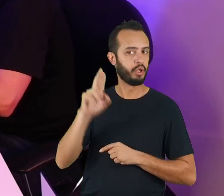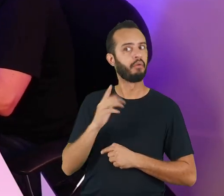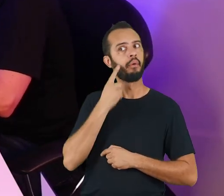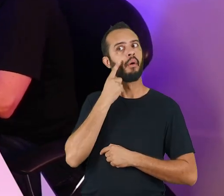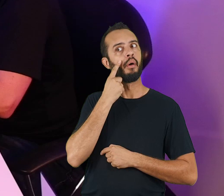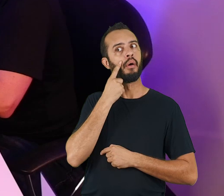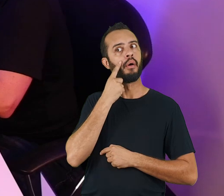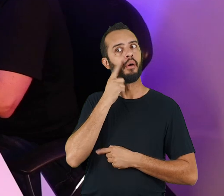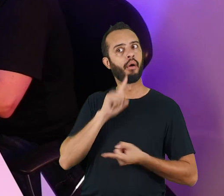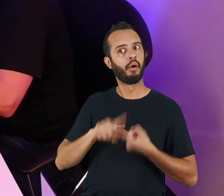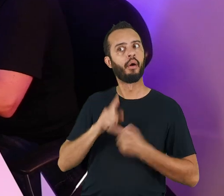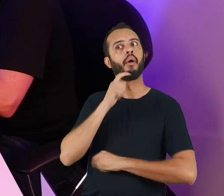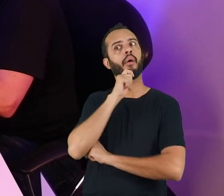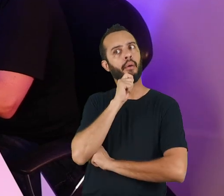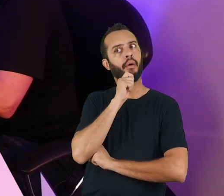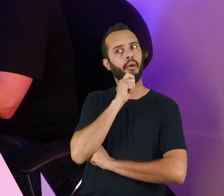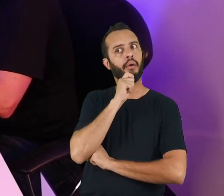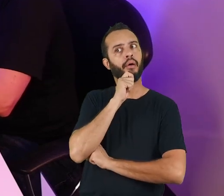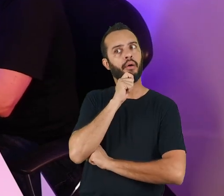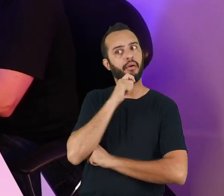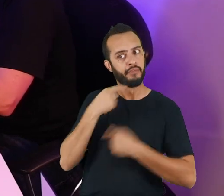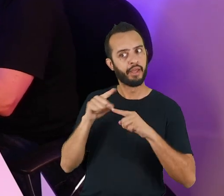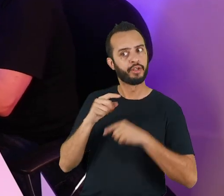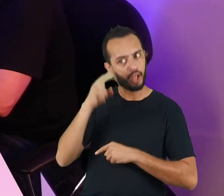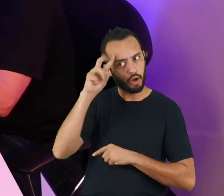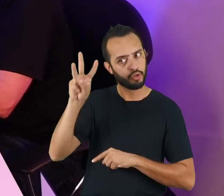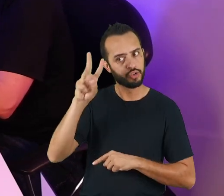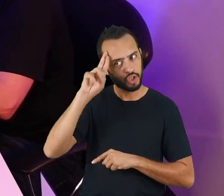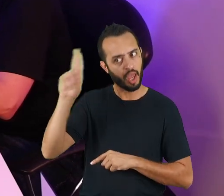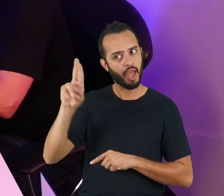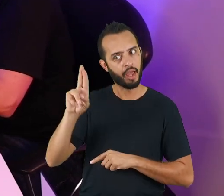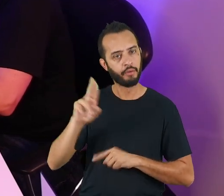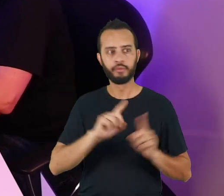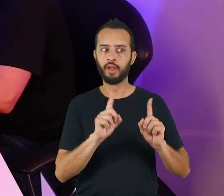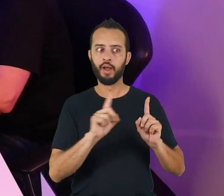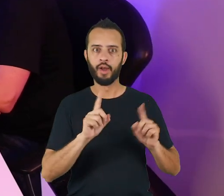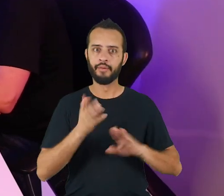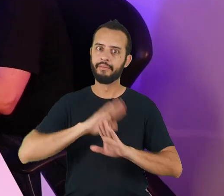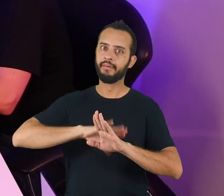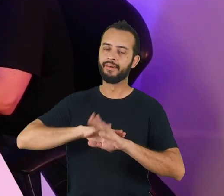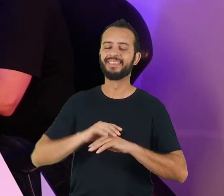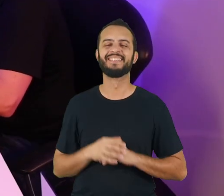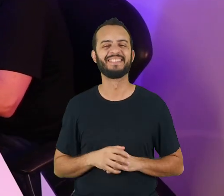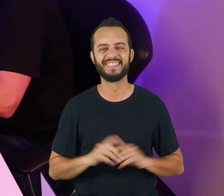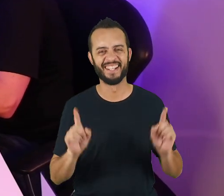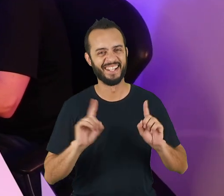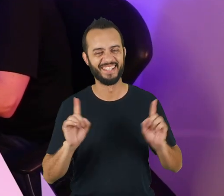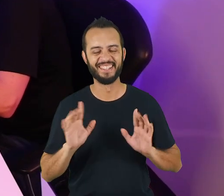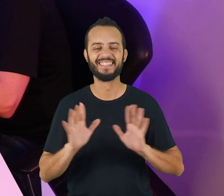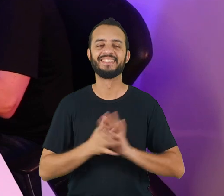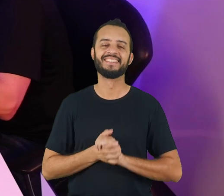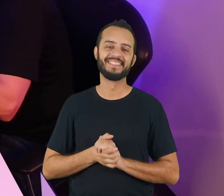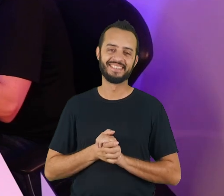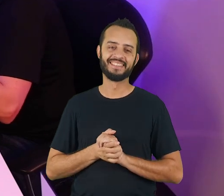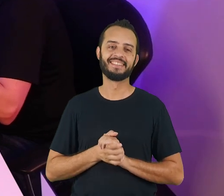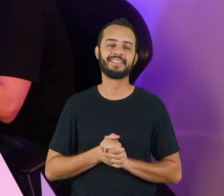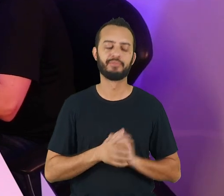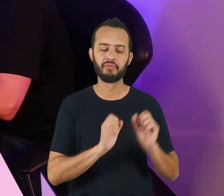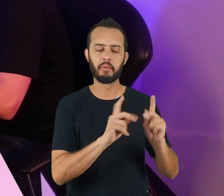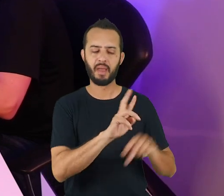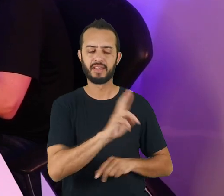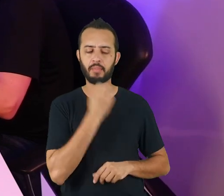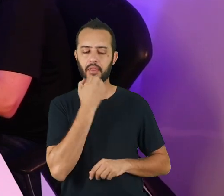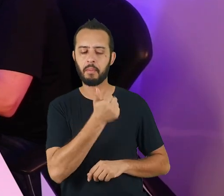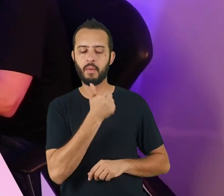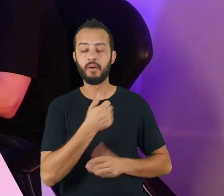não vai né tria que o abre me coloca né vou falar do meu chefe né Não não vou né Tá certo al você foi